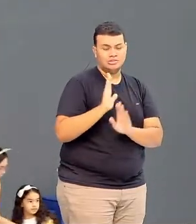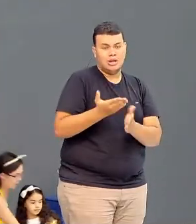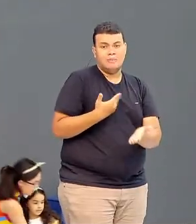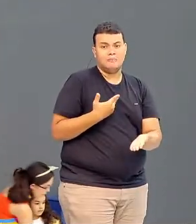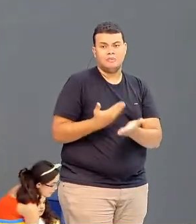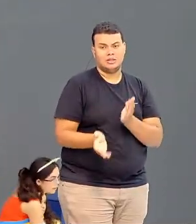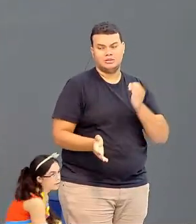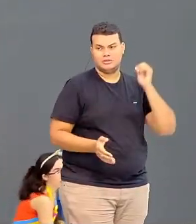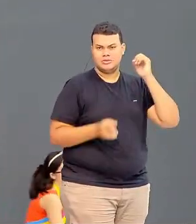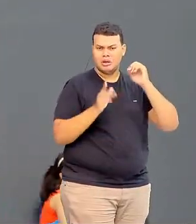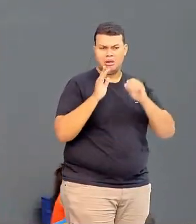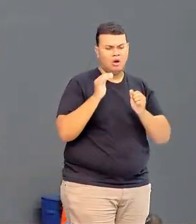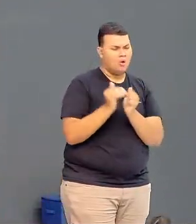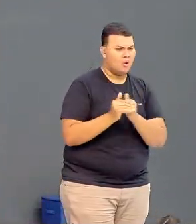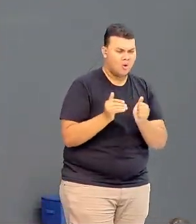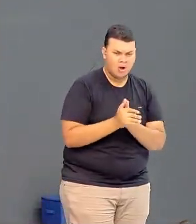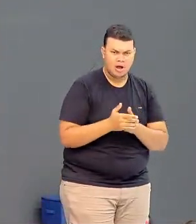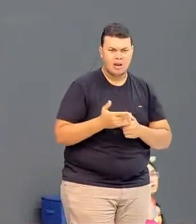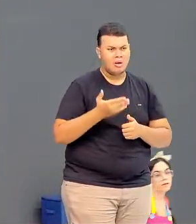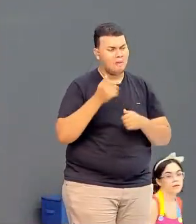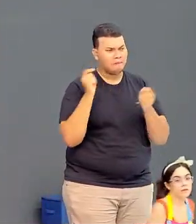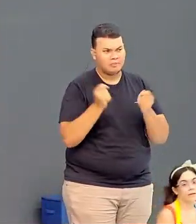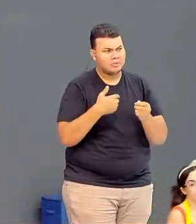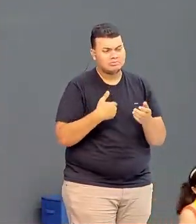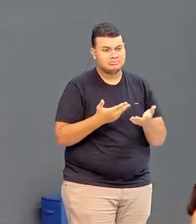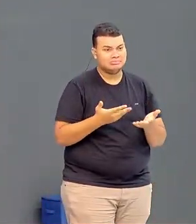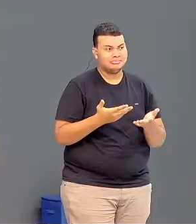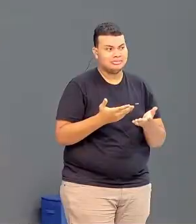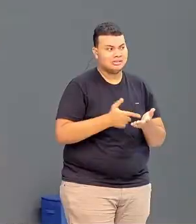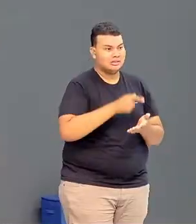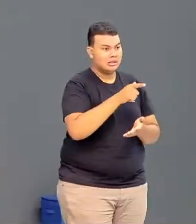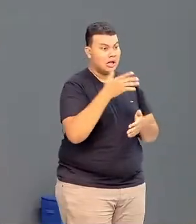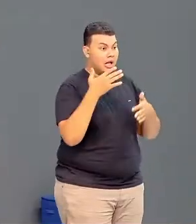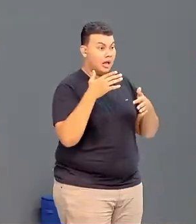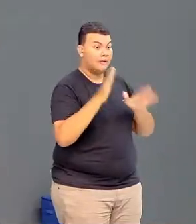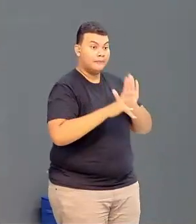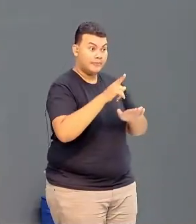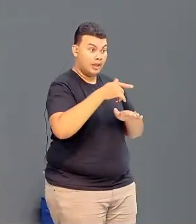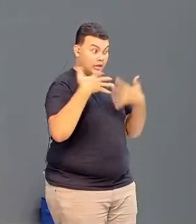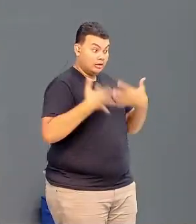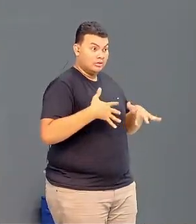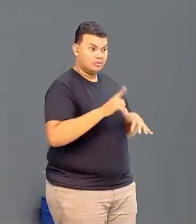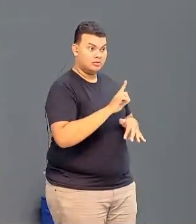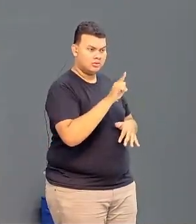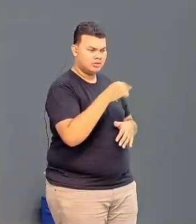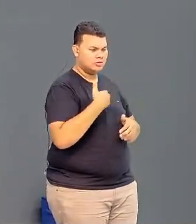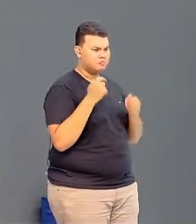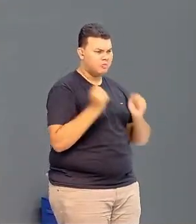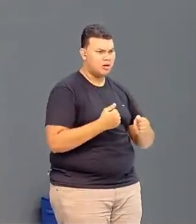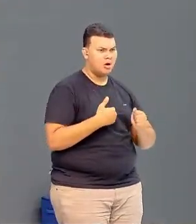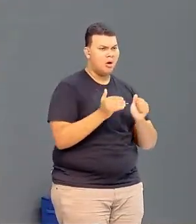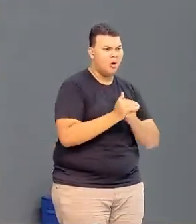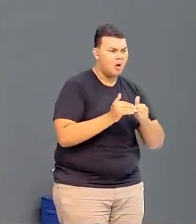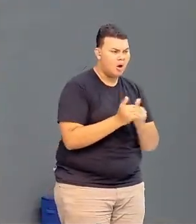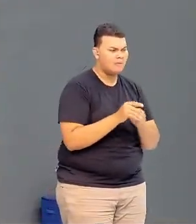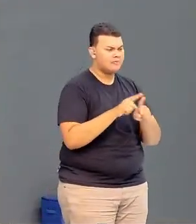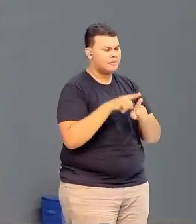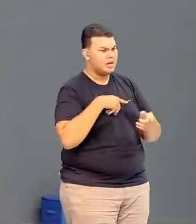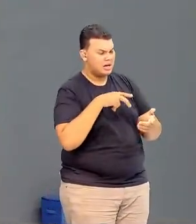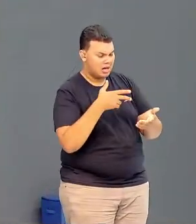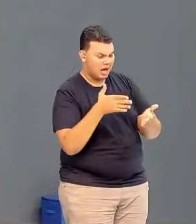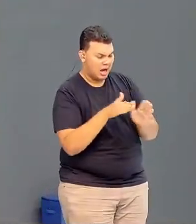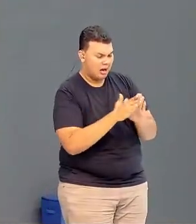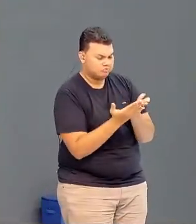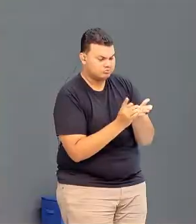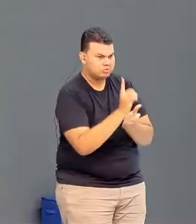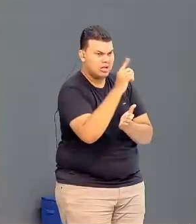batalha. Pode orar, pode jejuar. Fique espantado com o que eu vou dizer não, tá? Mas pode orar, pode jejuar, pode ler a Bíblia